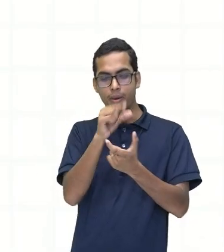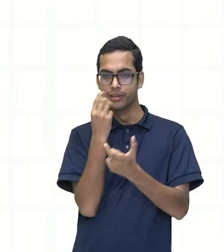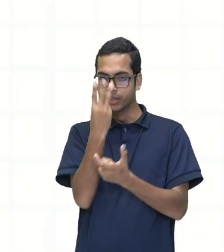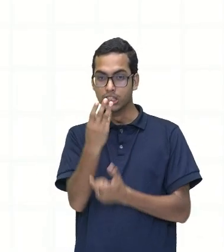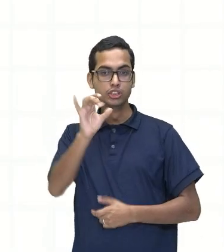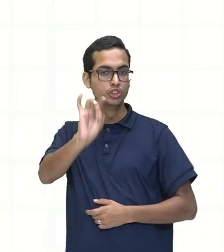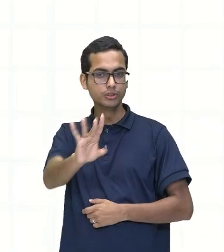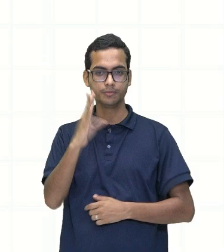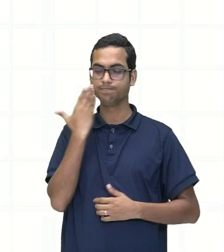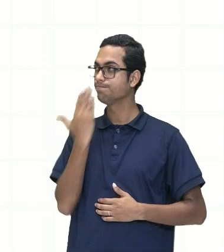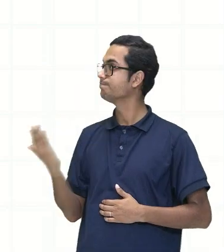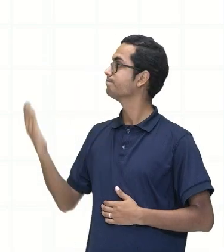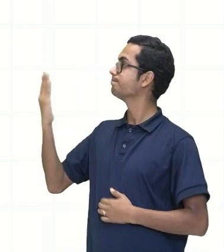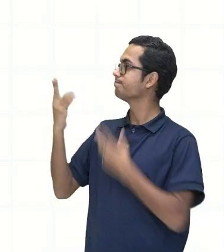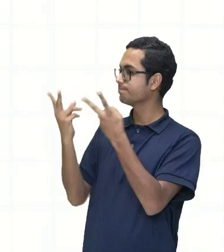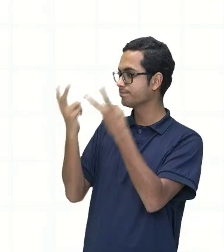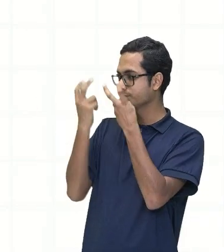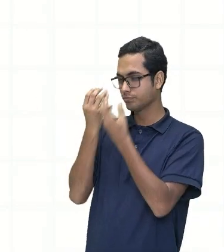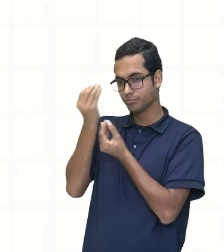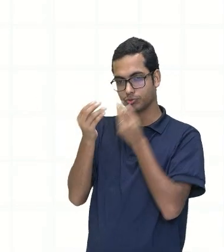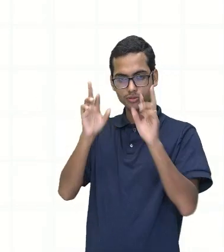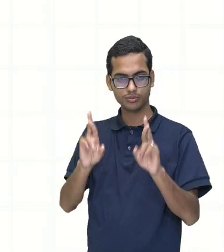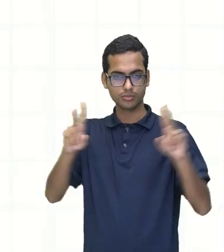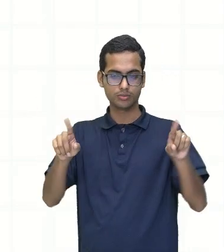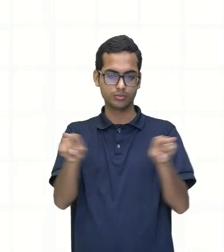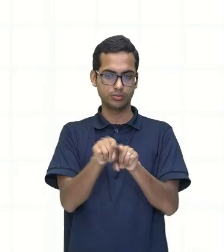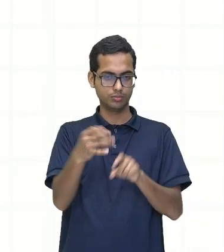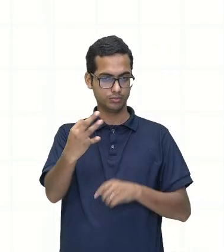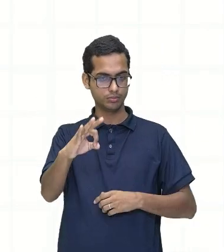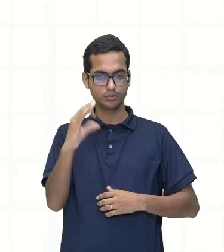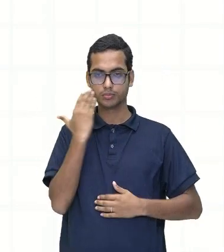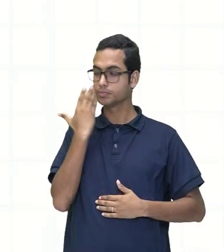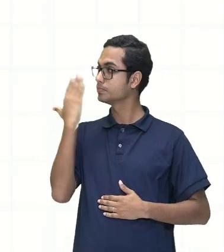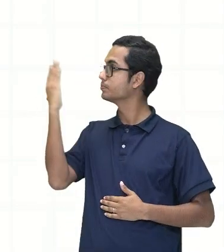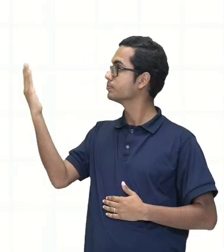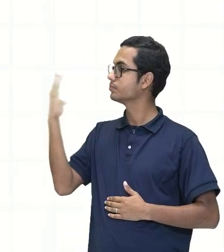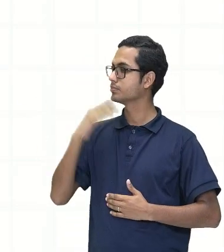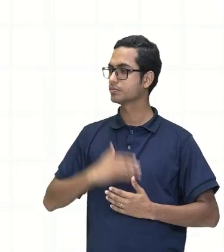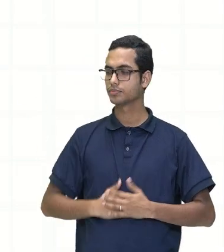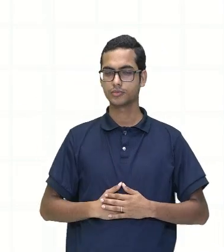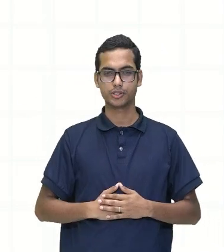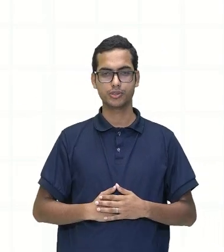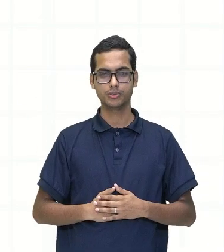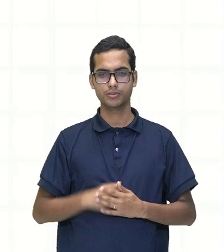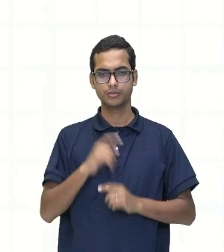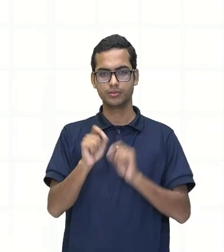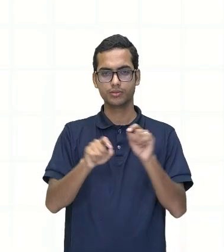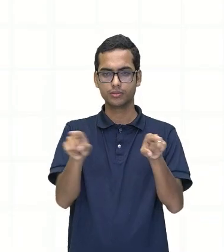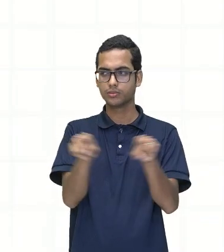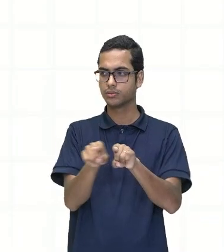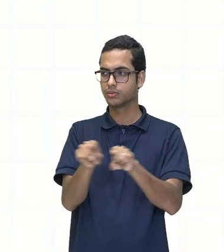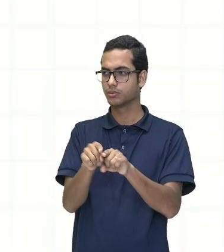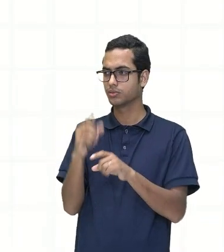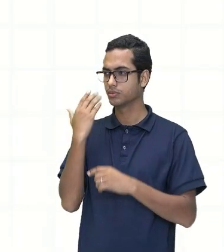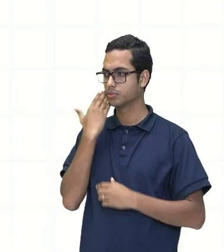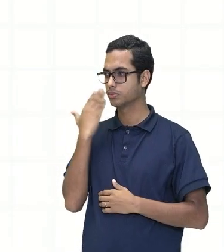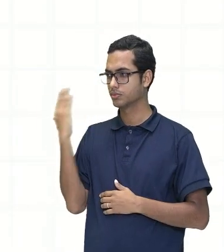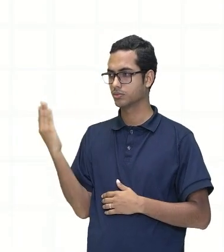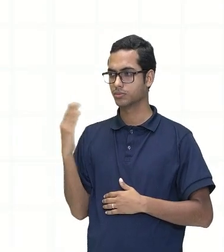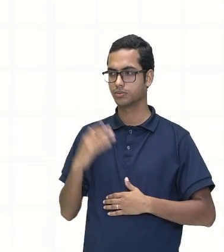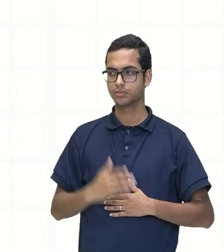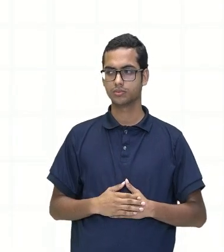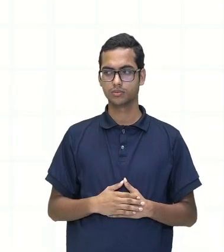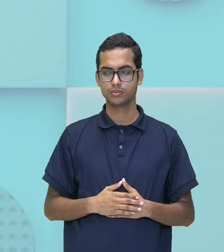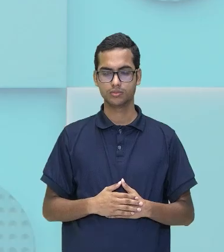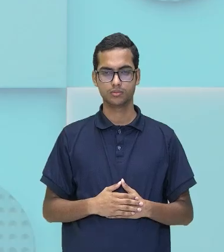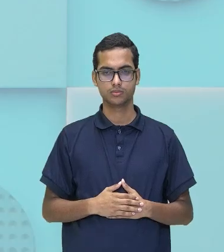que faz diferença. Então, aqui, quando eu digo gratuito, além de pronunciar errado e ainda estou escrevendo errado, é um